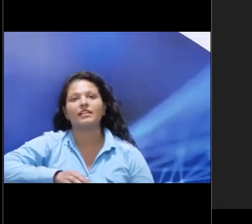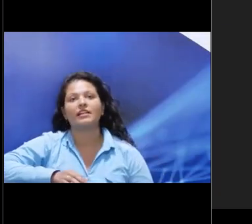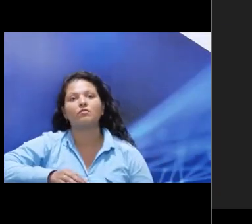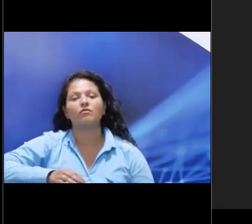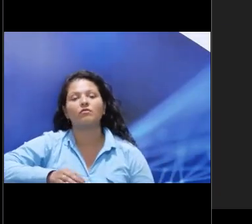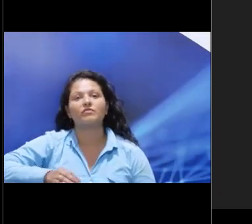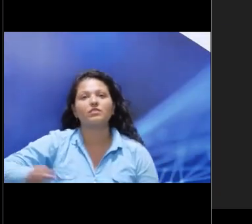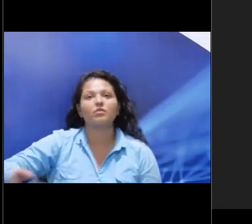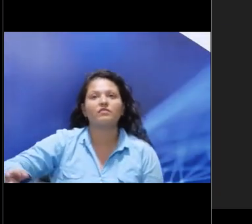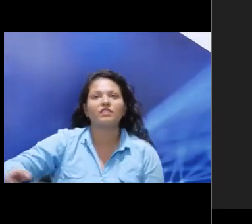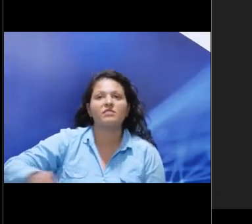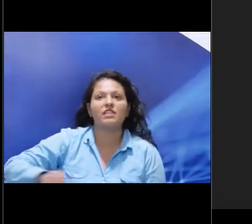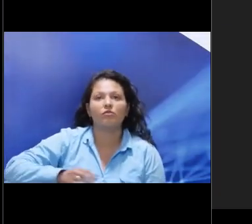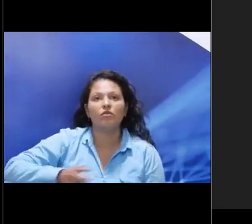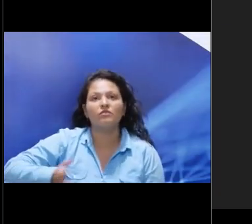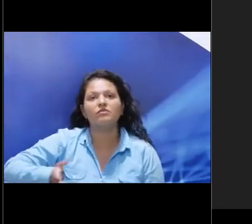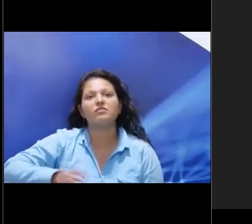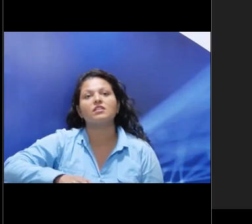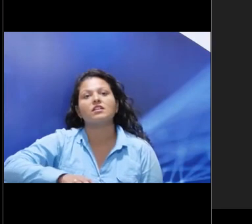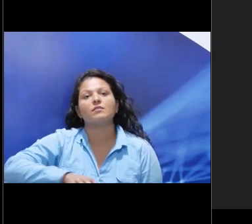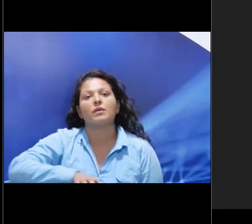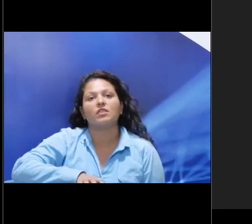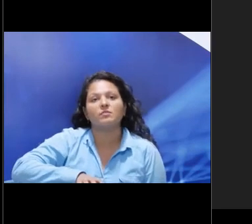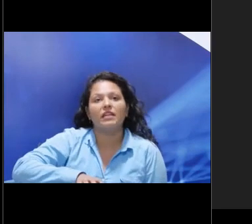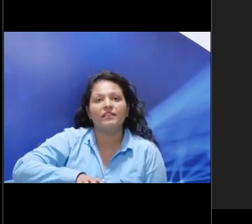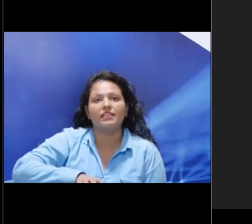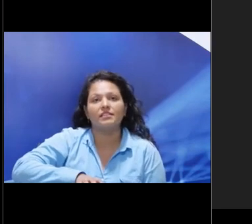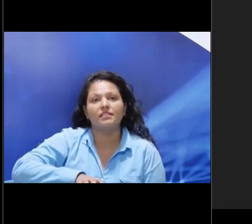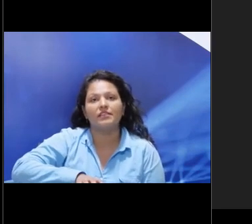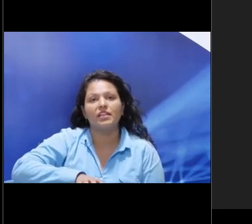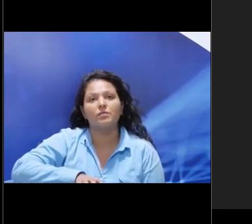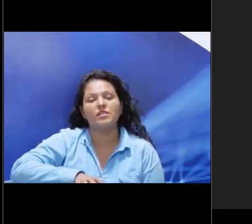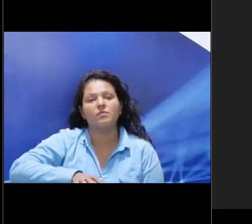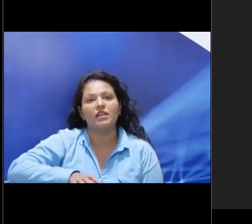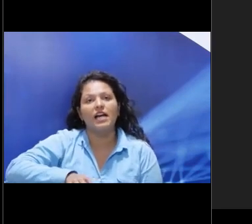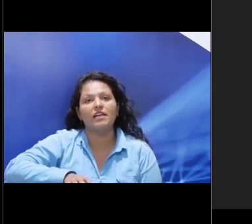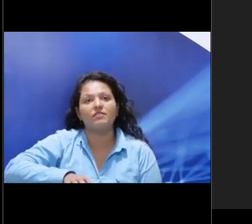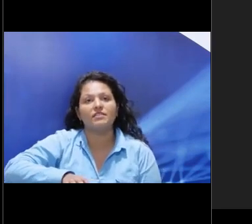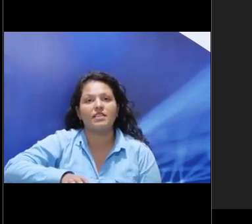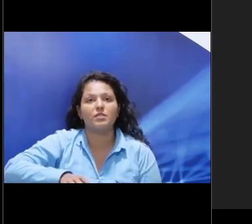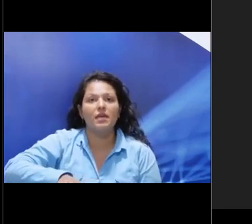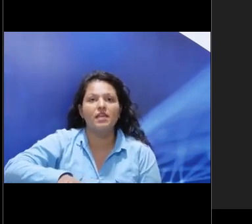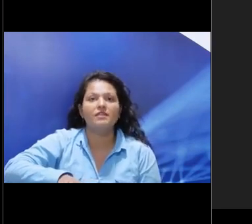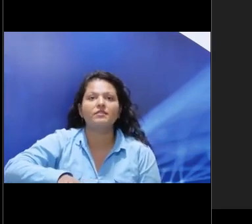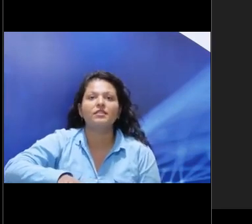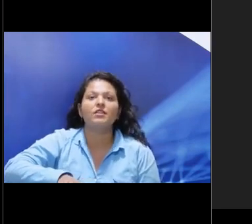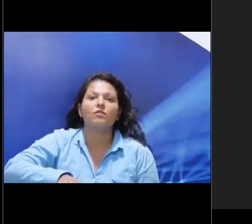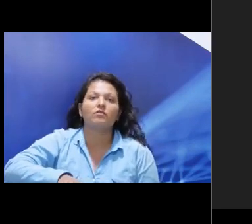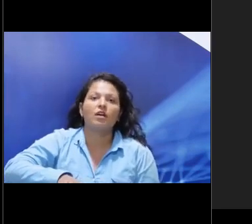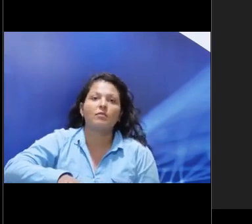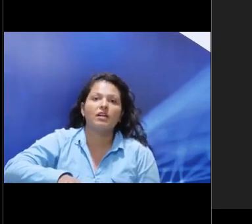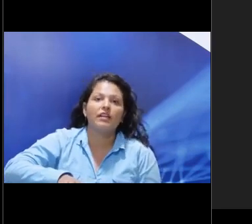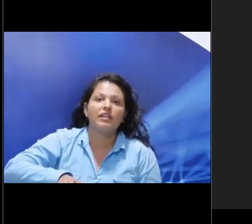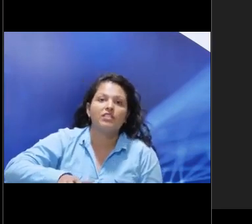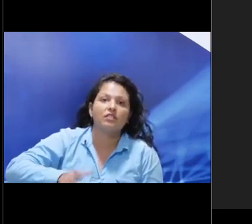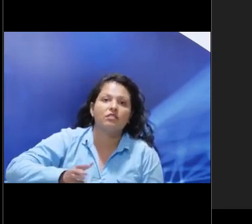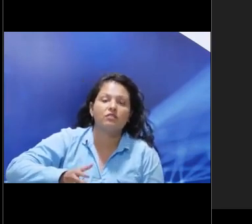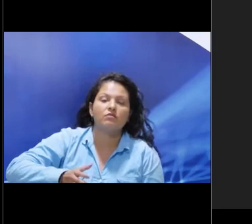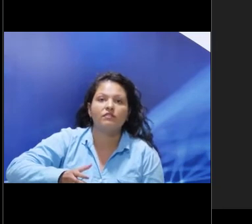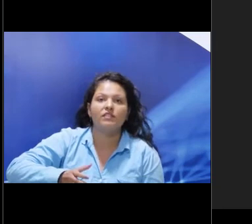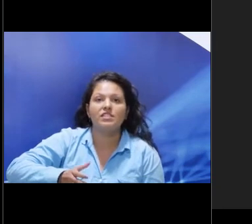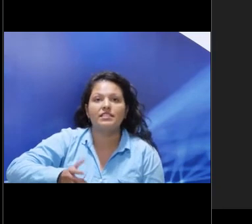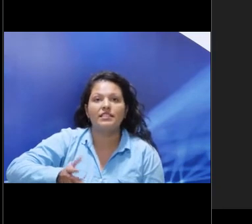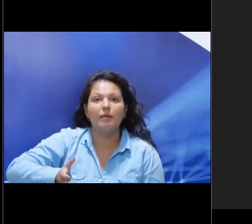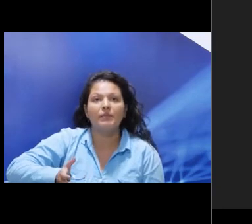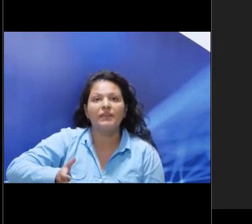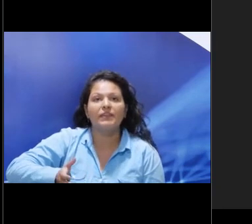Então, aí está aí o convite, convidamos a todos para a próxima live na terça-feira, no mesmo horário, às 7h30. O Elton Cabral, ele é diretor